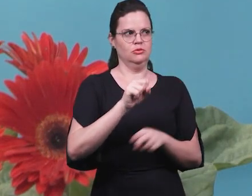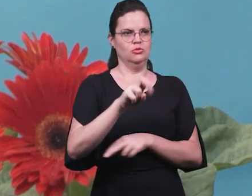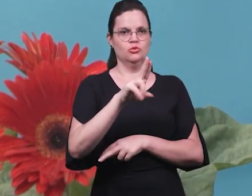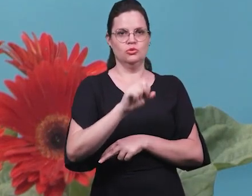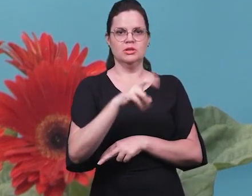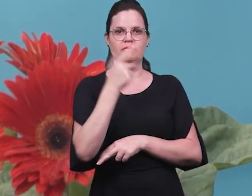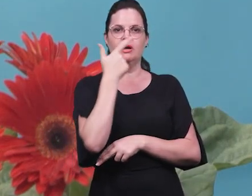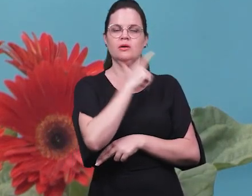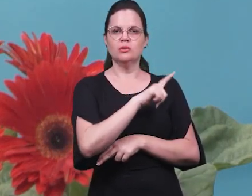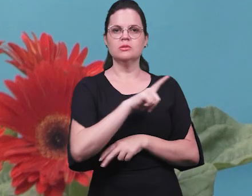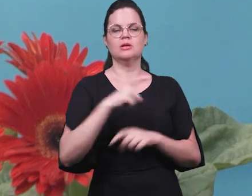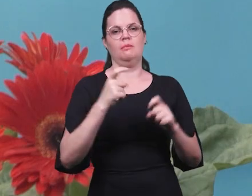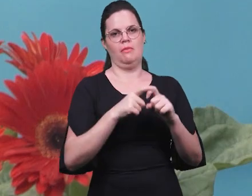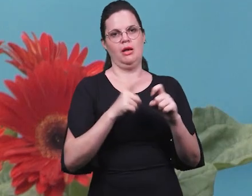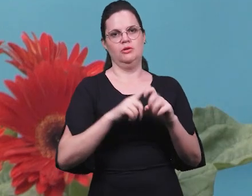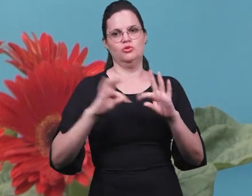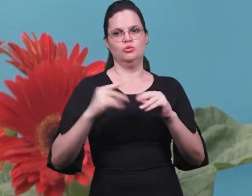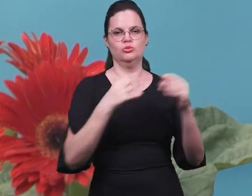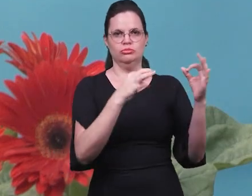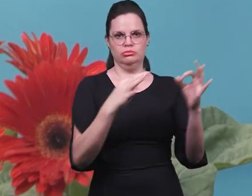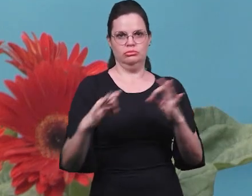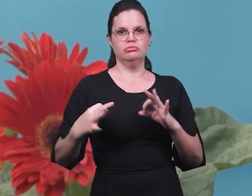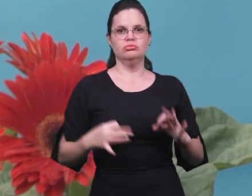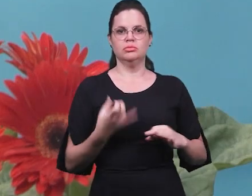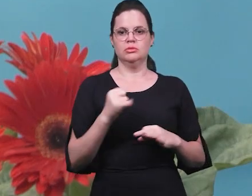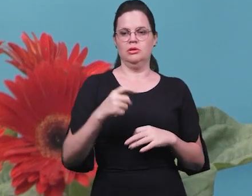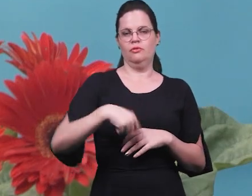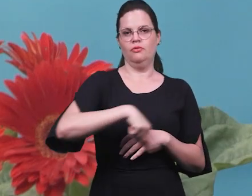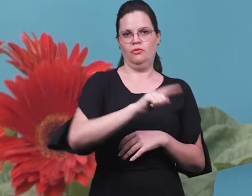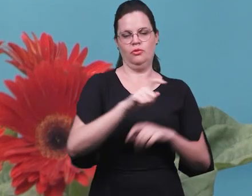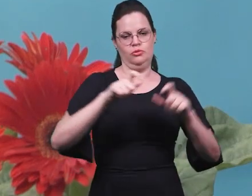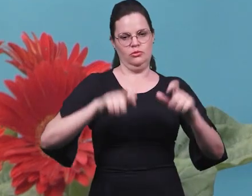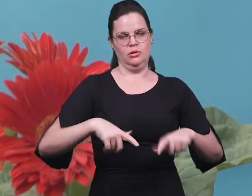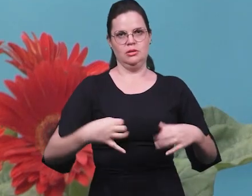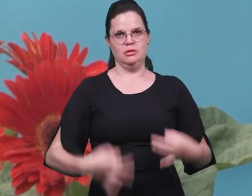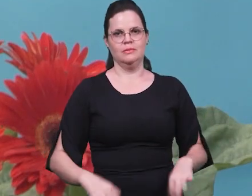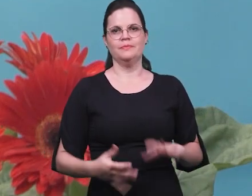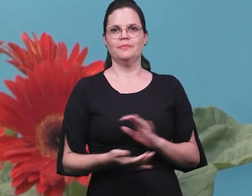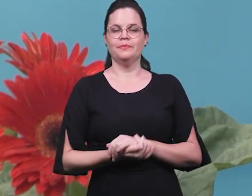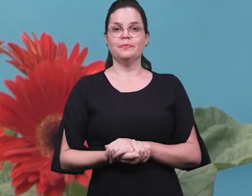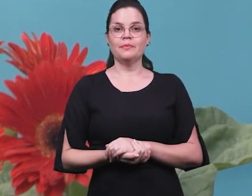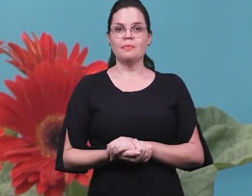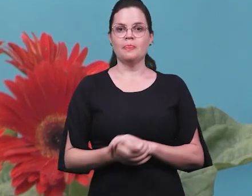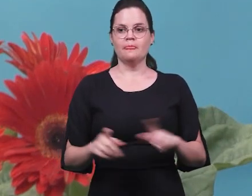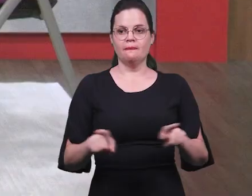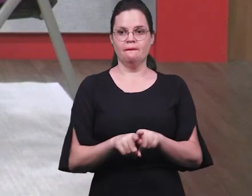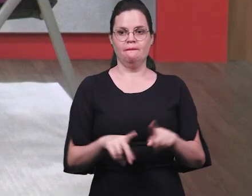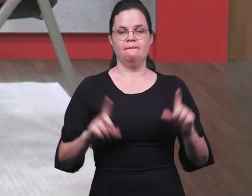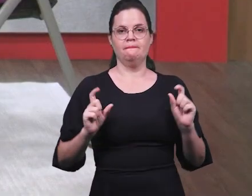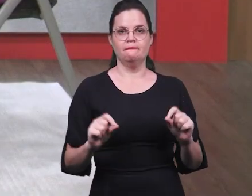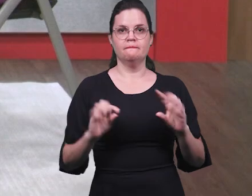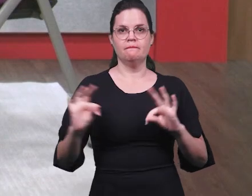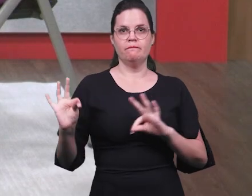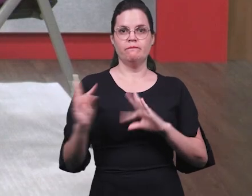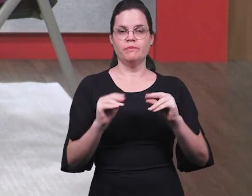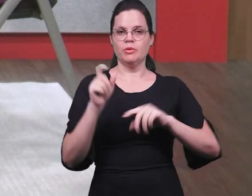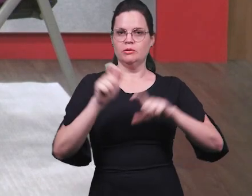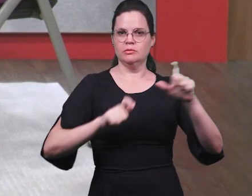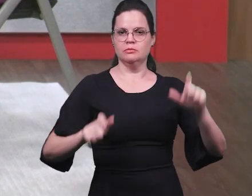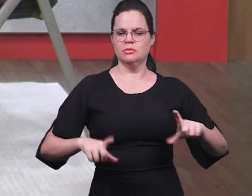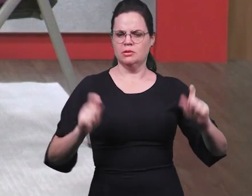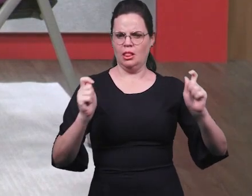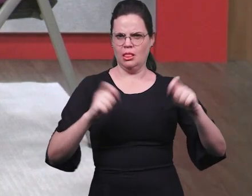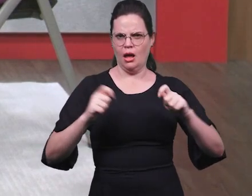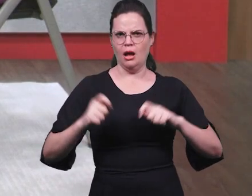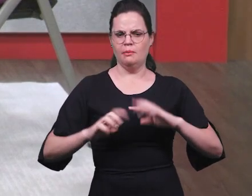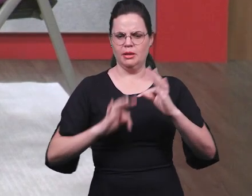médico com tudo direitinho, se você for, né, na unidade de saúde. Sim. Então, assim, todo mundo tem opção